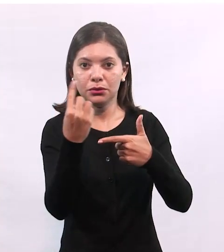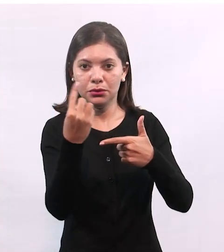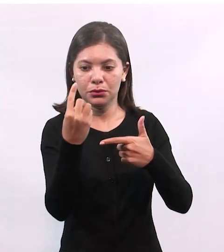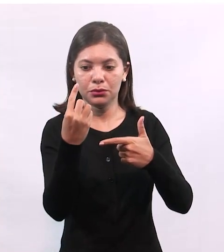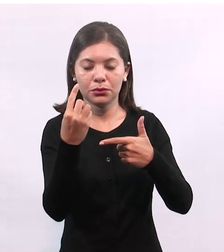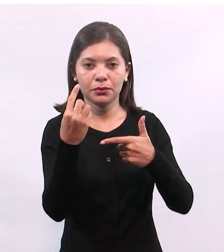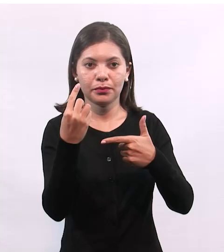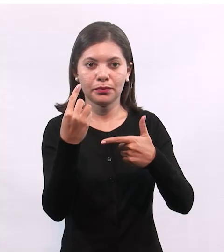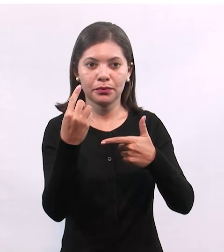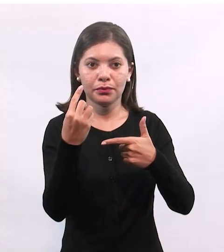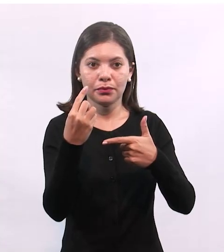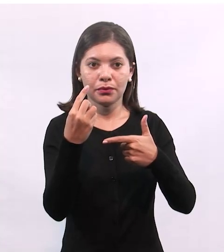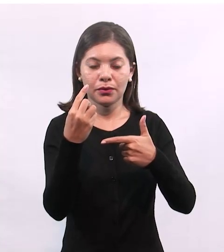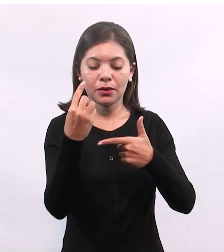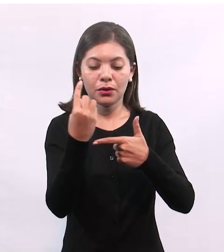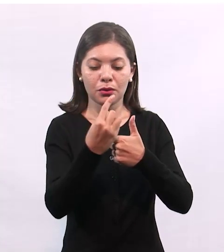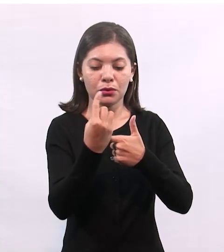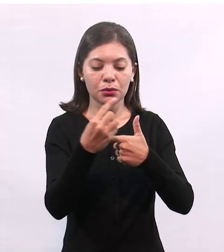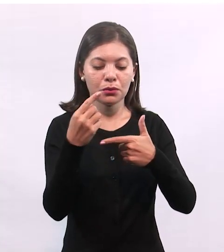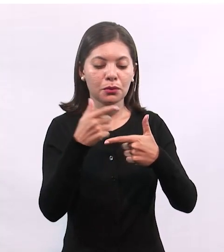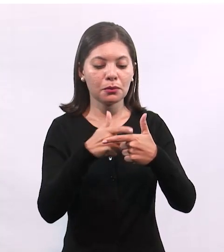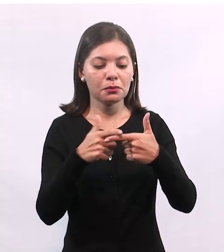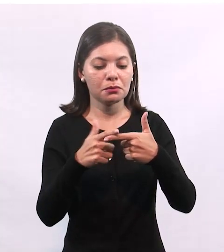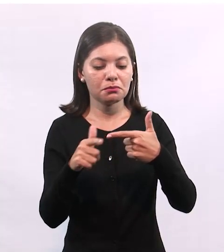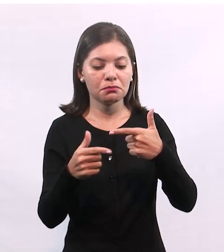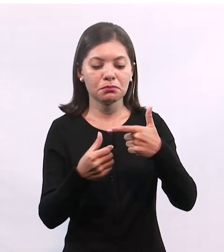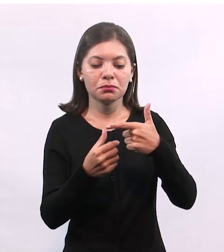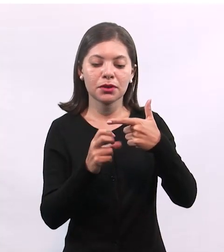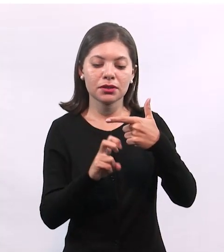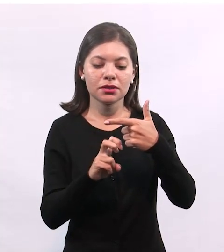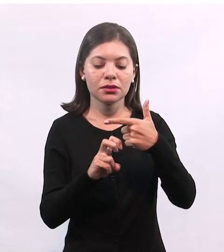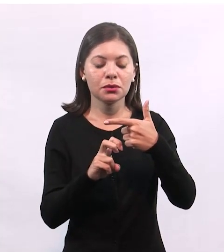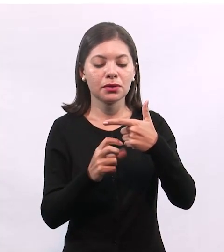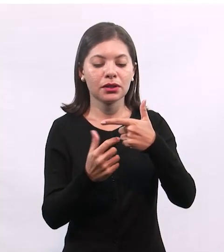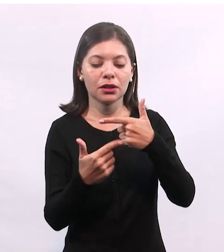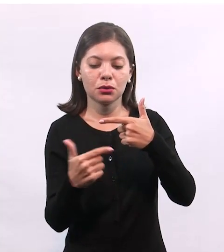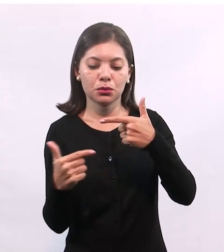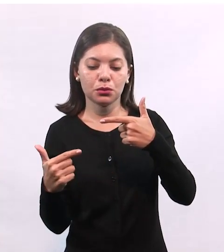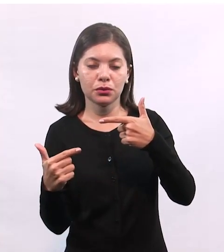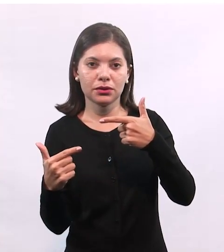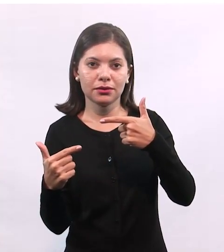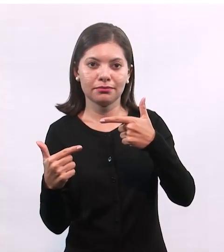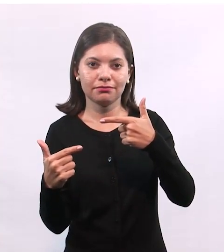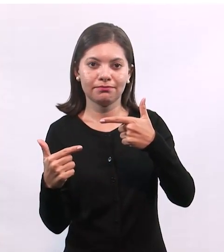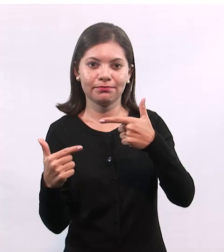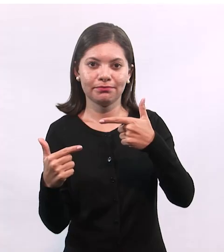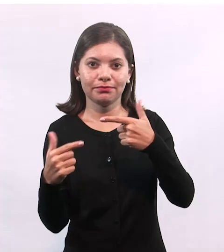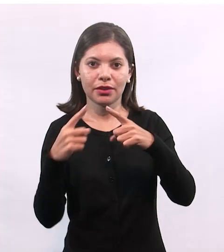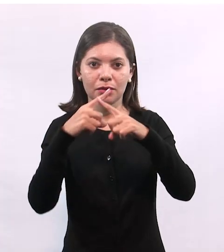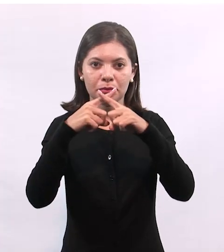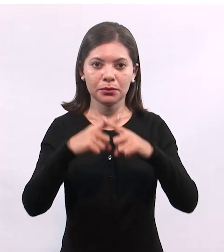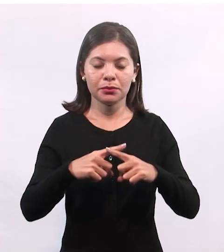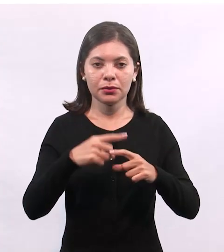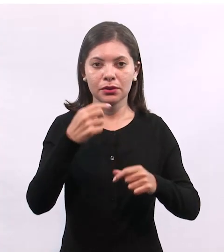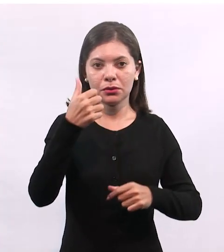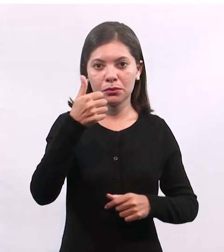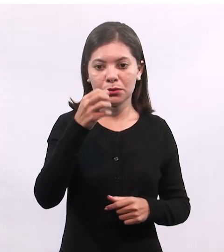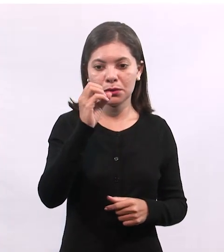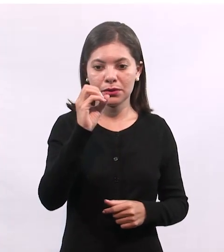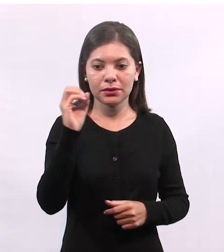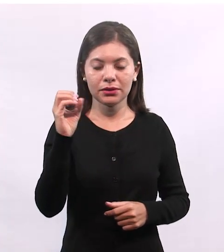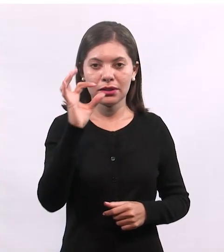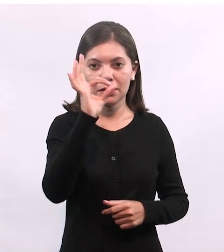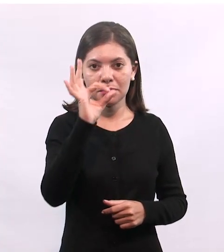um para 52 que vai dar 0,019 2 3 e assim sucessivamente multiplicando por 100%